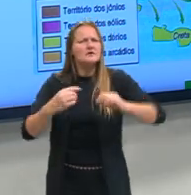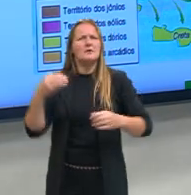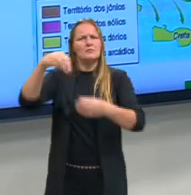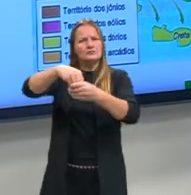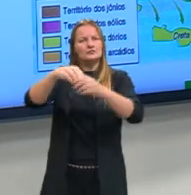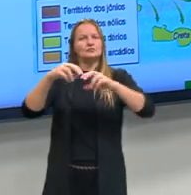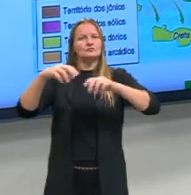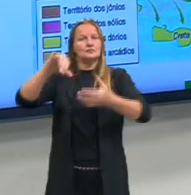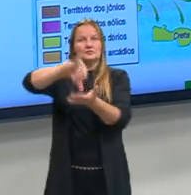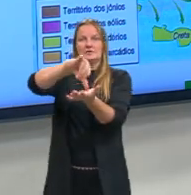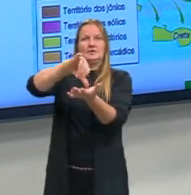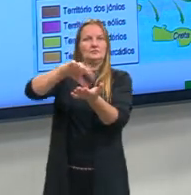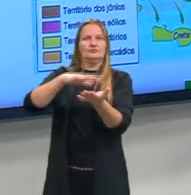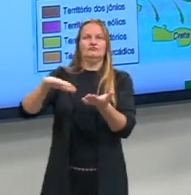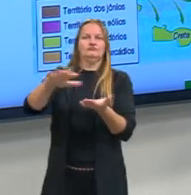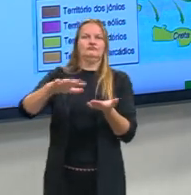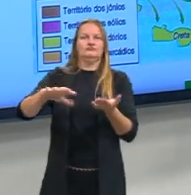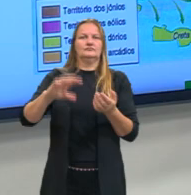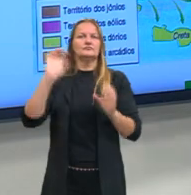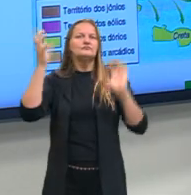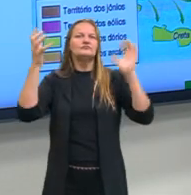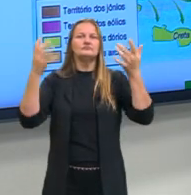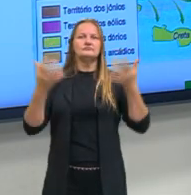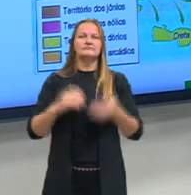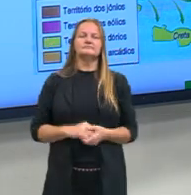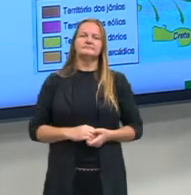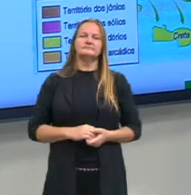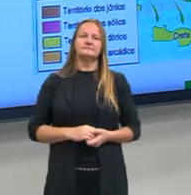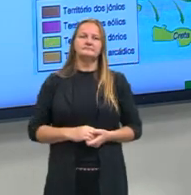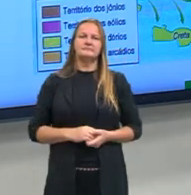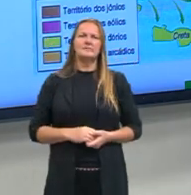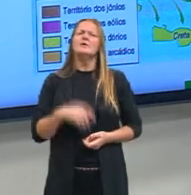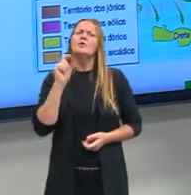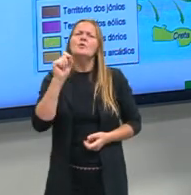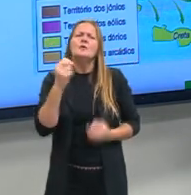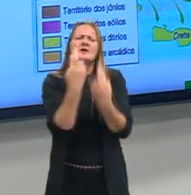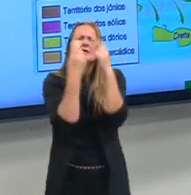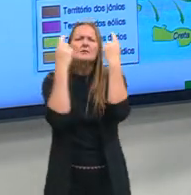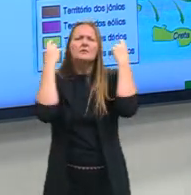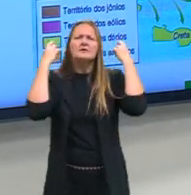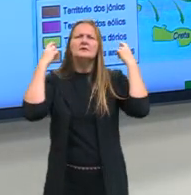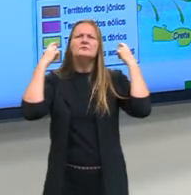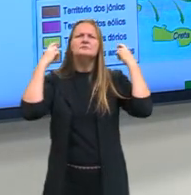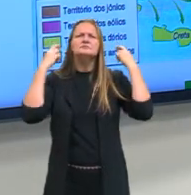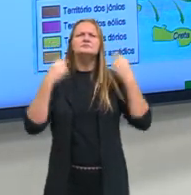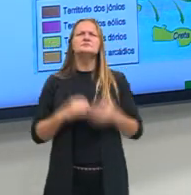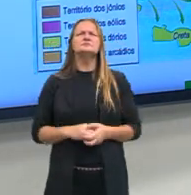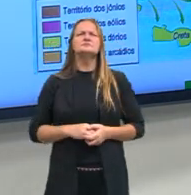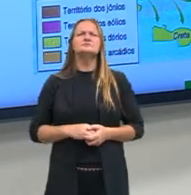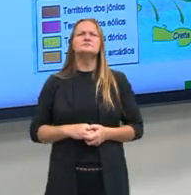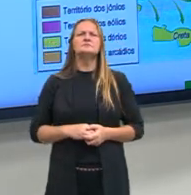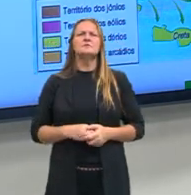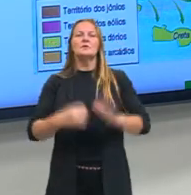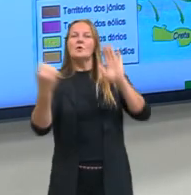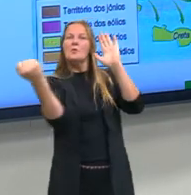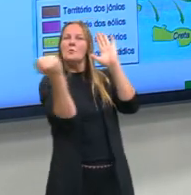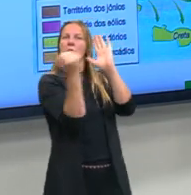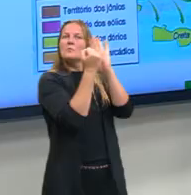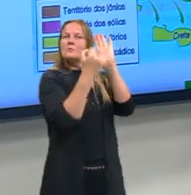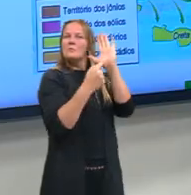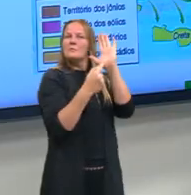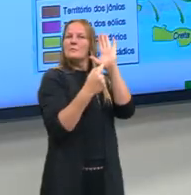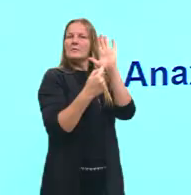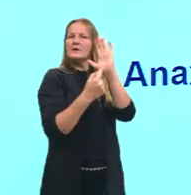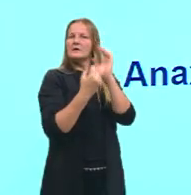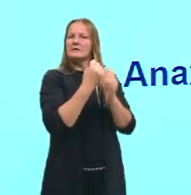praça pública sobre os isso sobre o destino da cidade e o que que os gregos aqui vão vai marcar esses